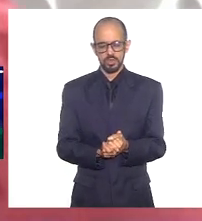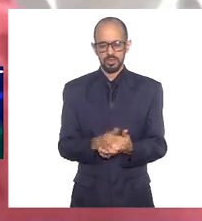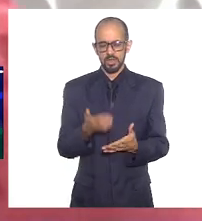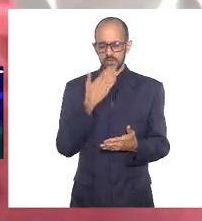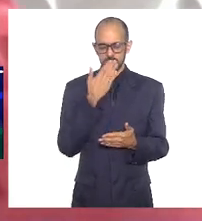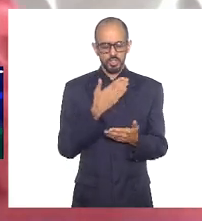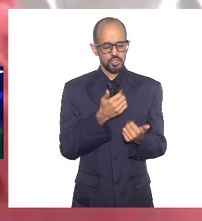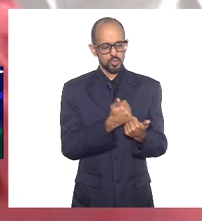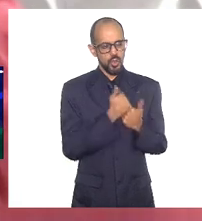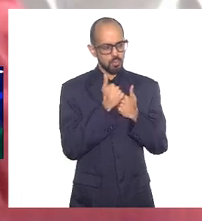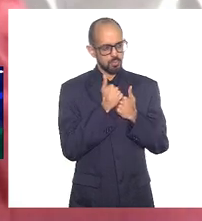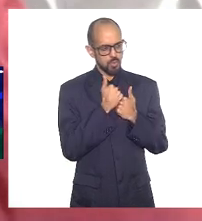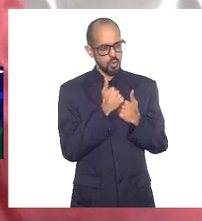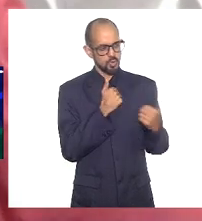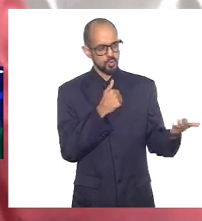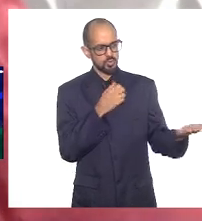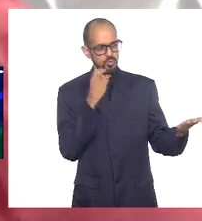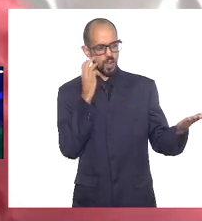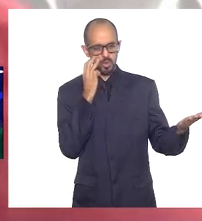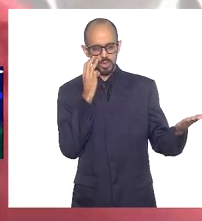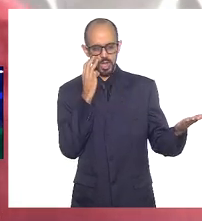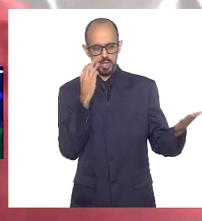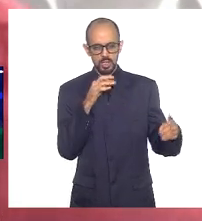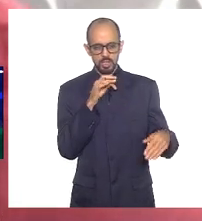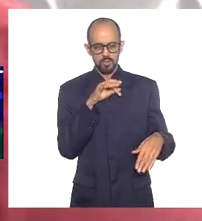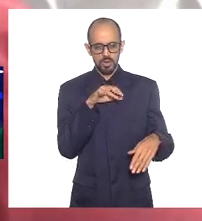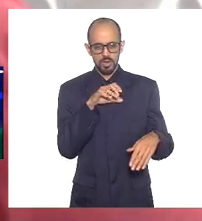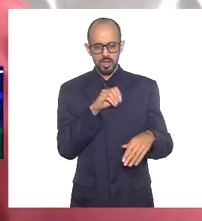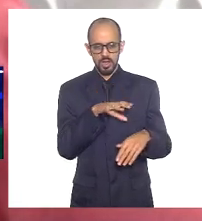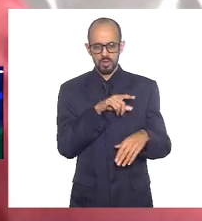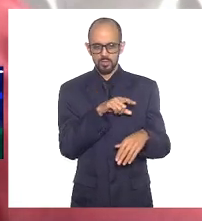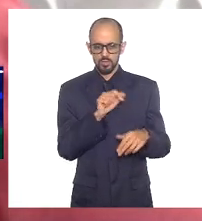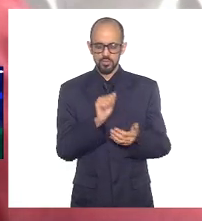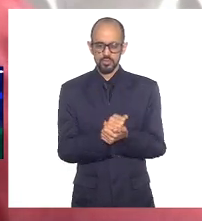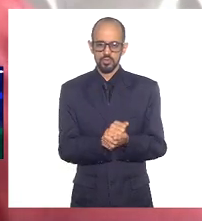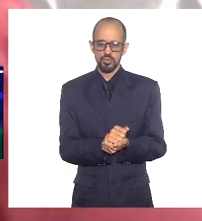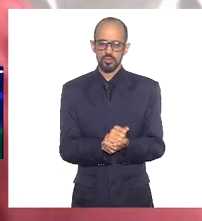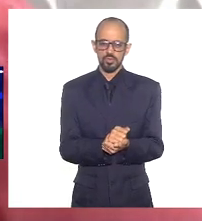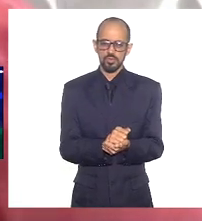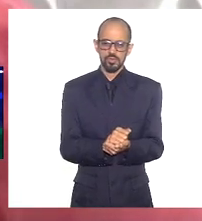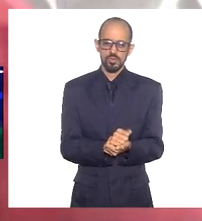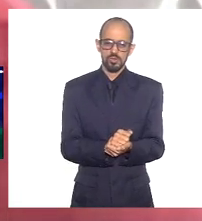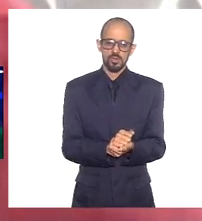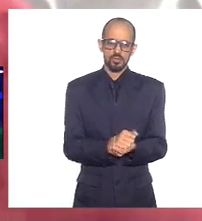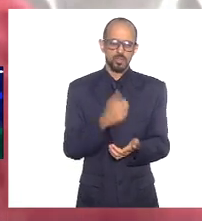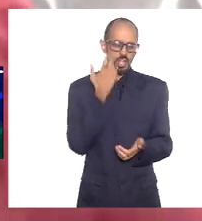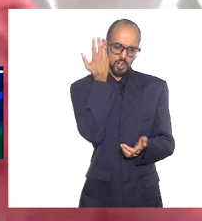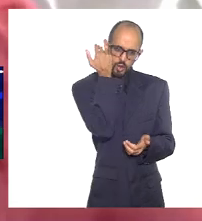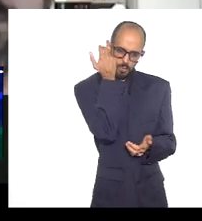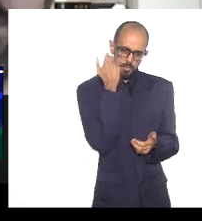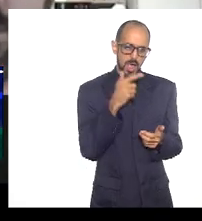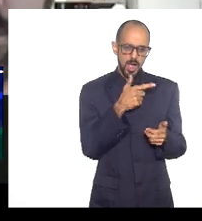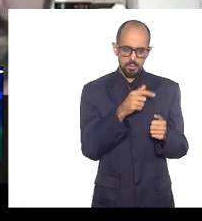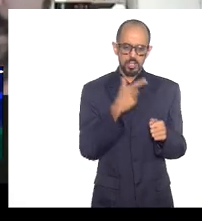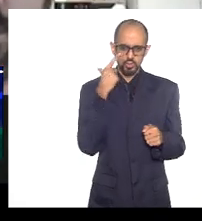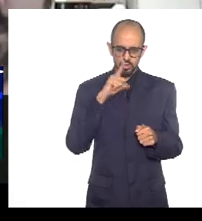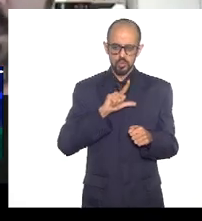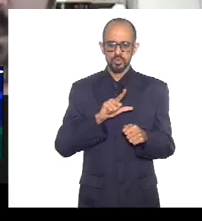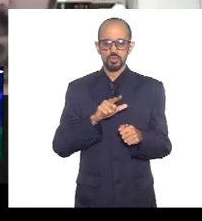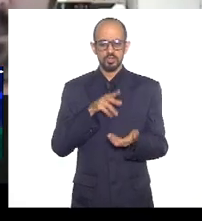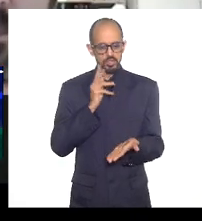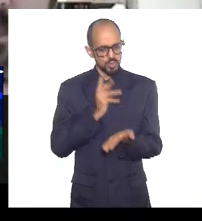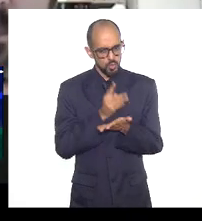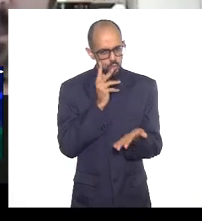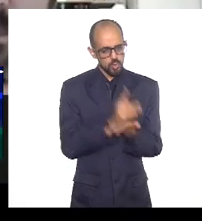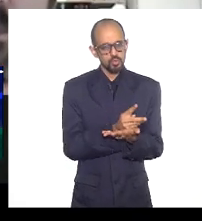o apoio do deputado Valdeck pelo PT do deputado Flávio Serafim deputado Eilomar para a gente continuar